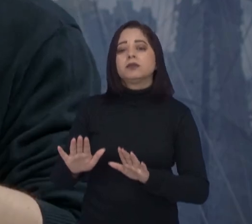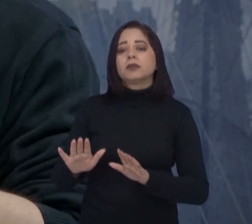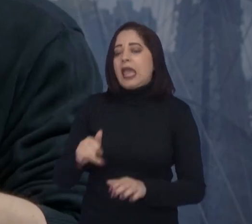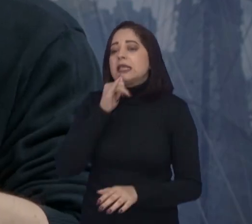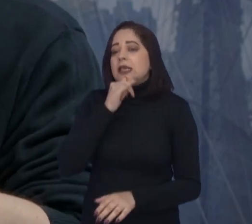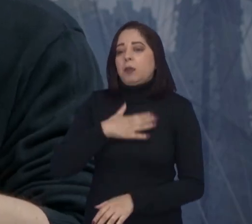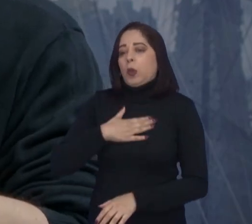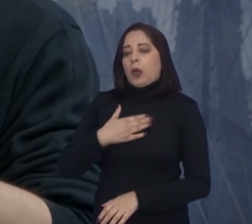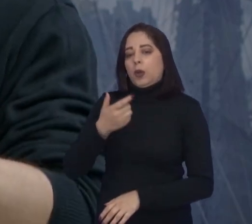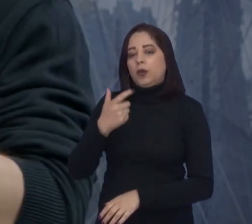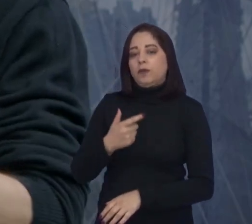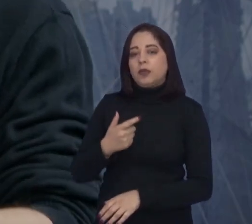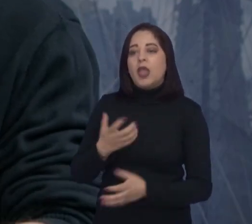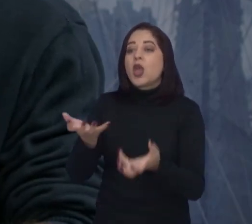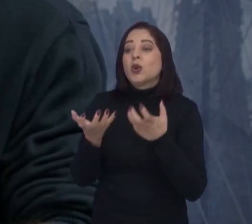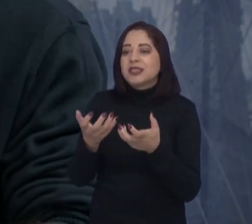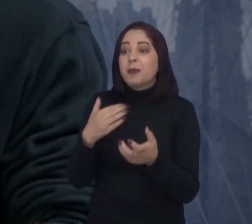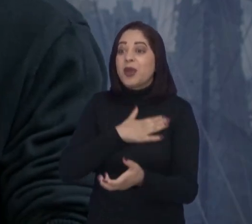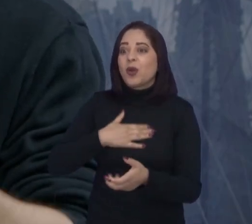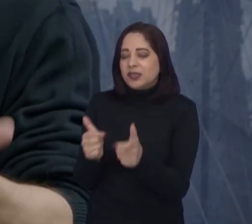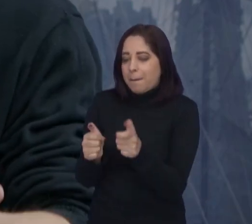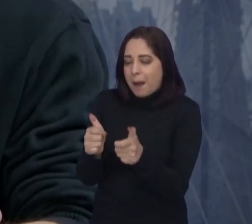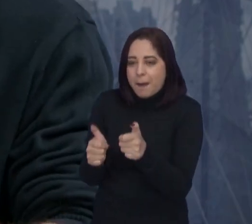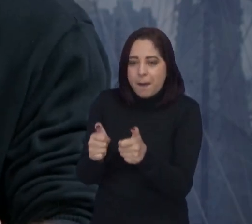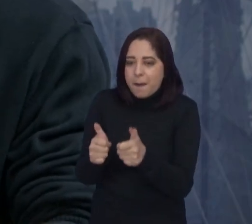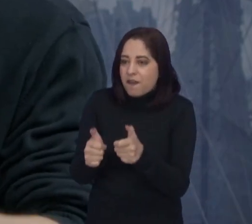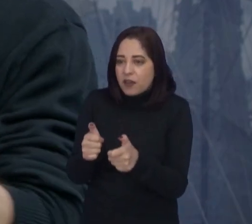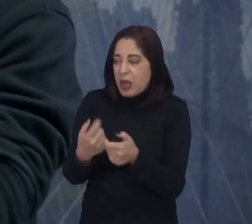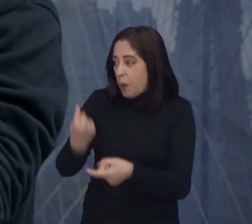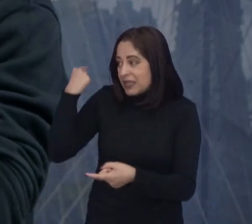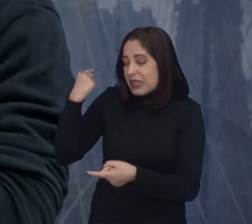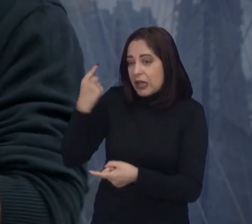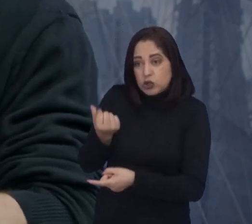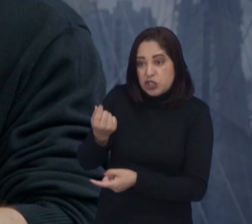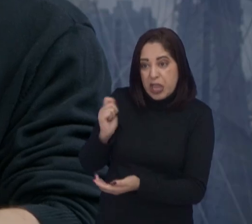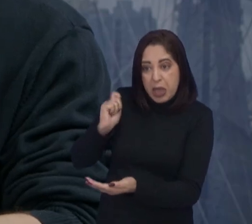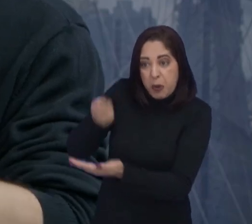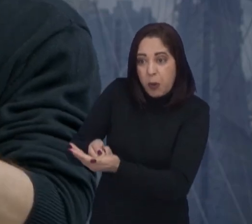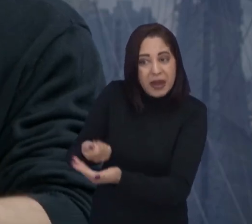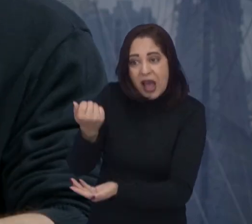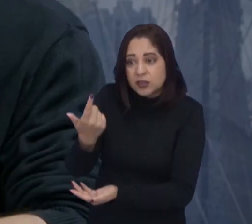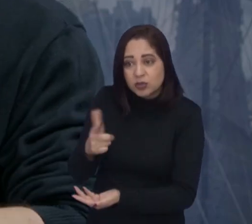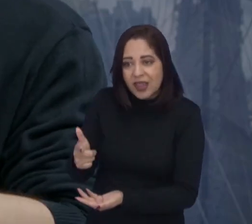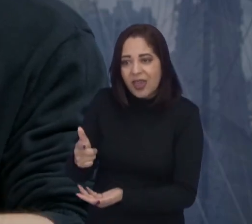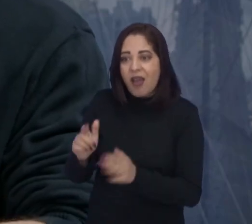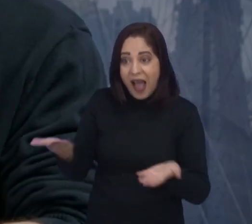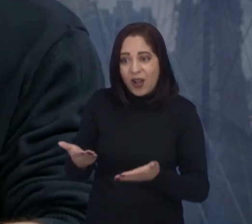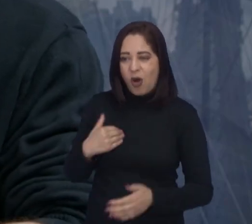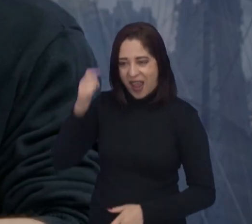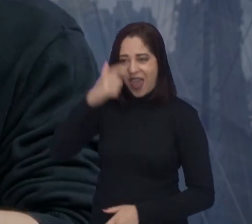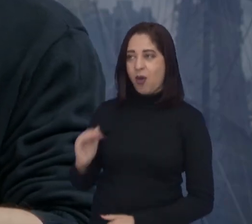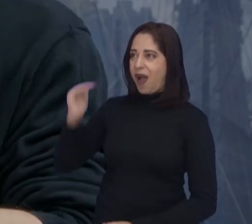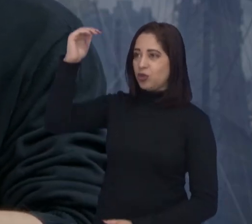exemplo meu. Sempre quis ter uns videogames da época, não tinha condições na época, hoje eu comprei todos. Não, jogo? Não, mas assim, eu tenho essa